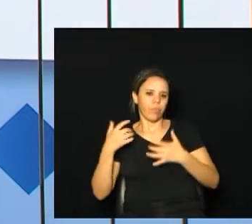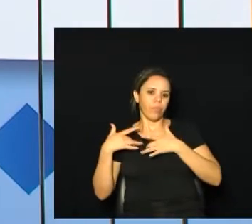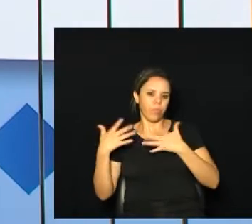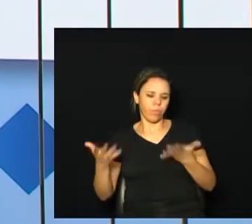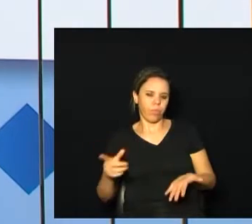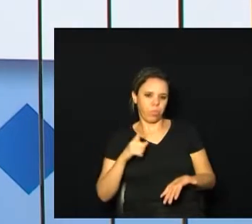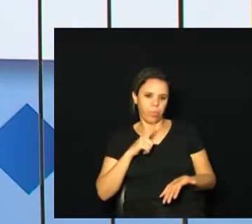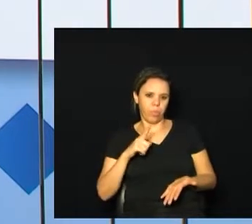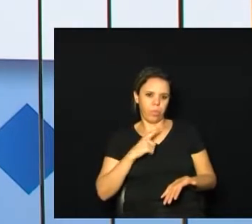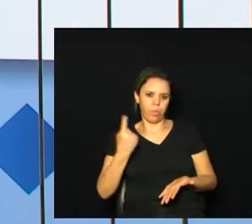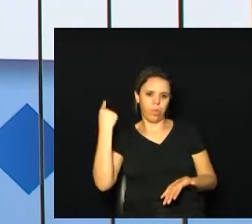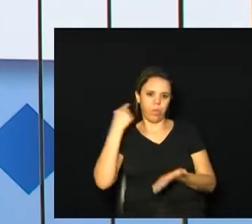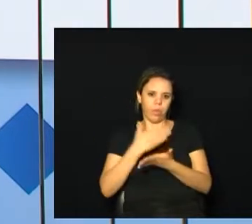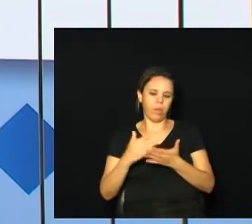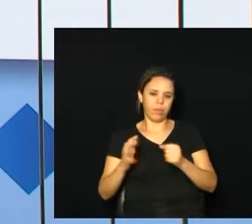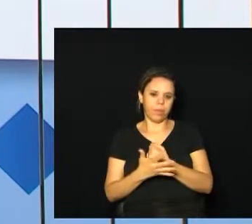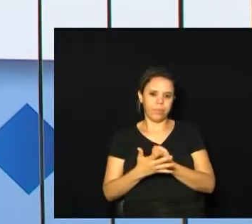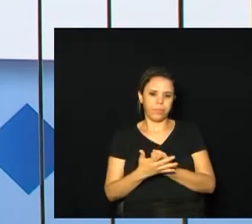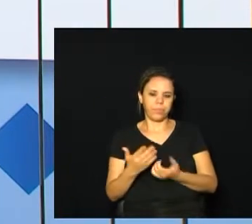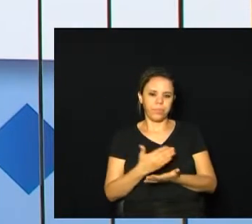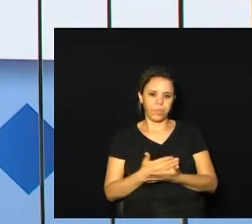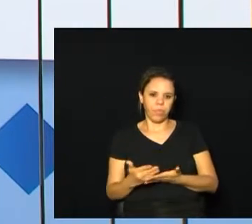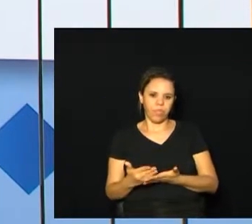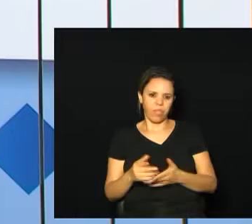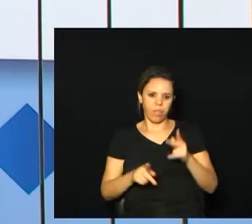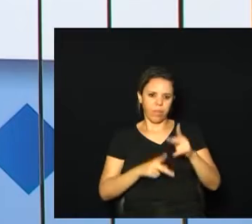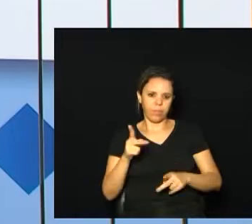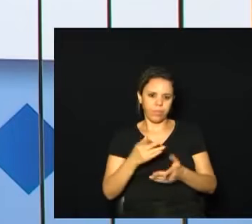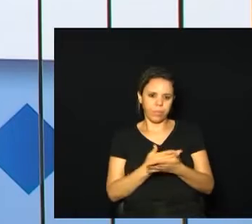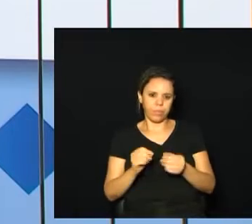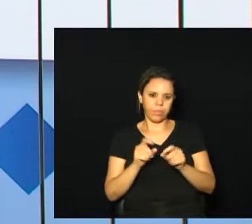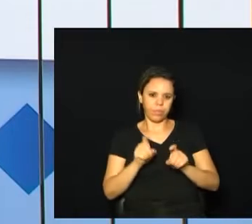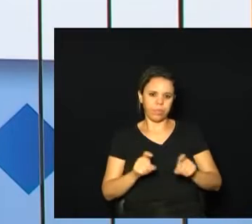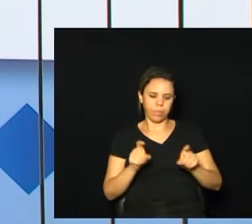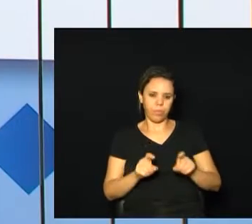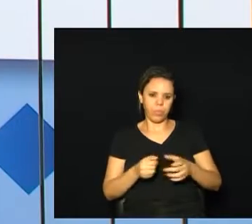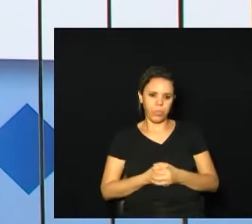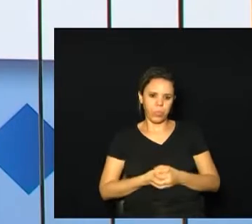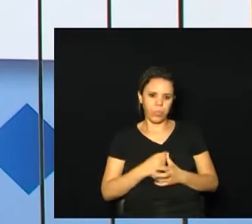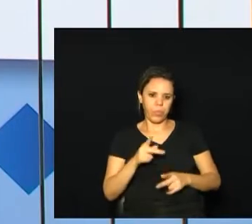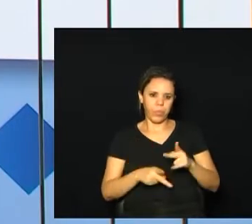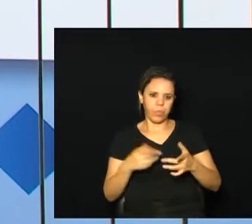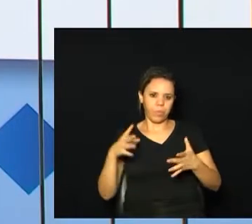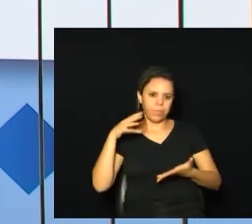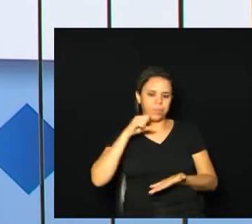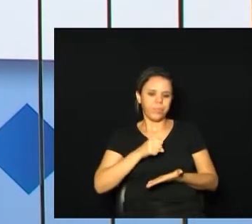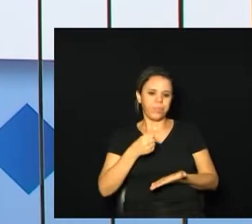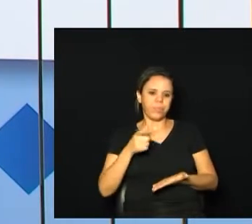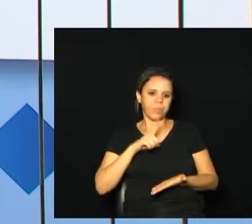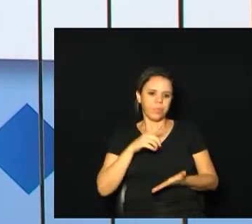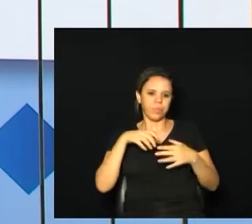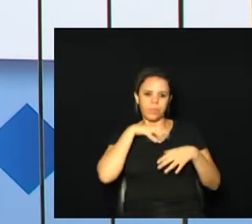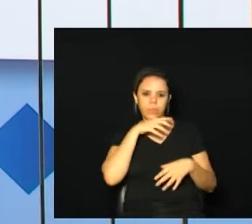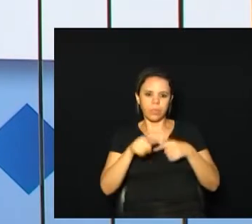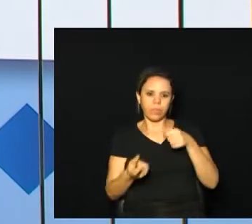A gente teve lá no começo da pandemia, bem no comecinho, quando o pessoal começou a fazer home office, o pessoal começou a adotar animal. Aí voltou